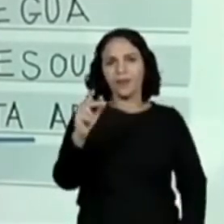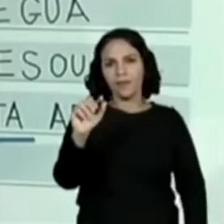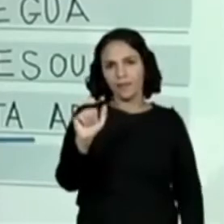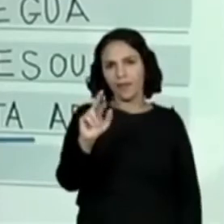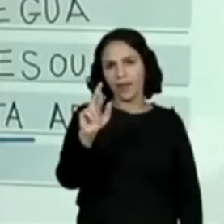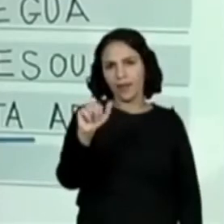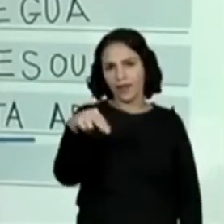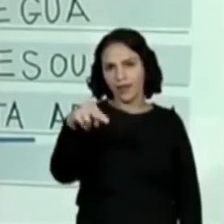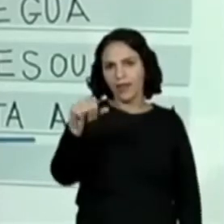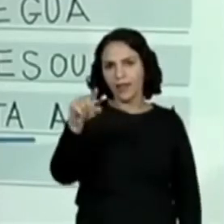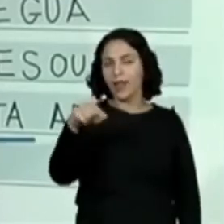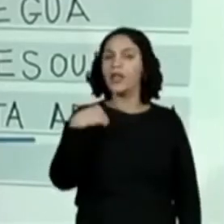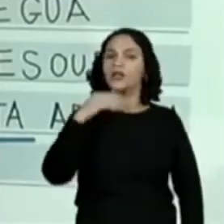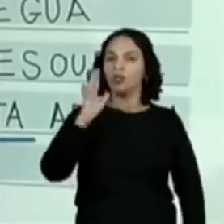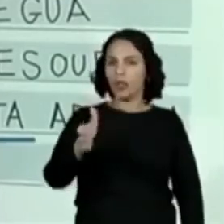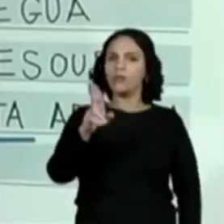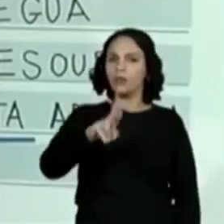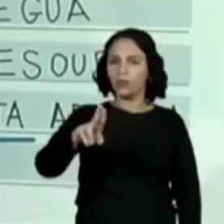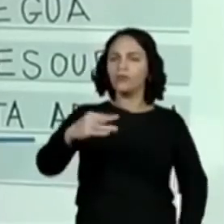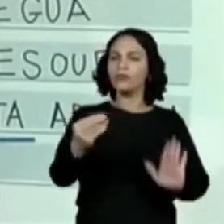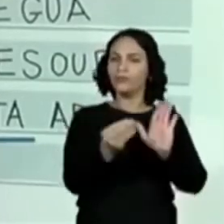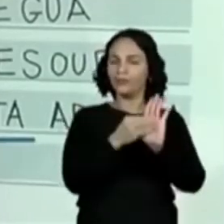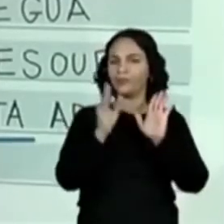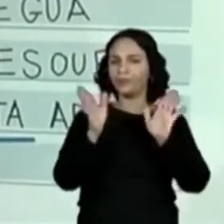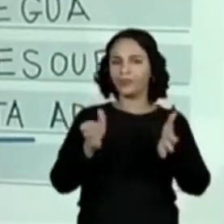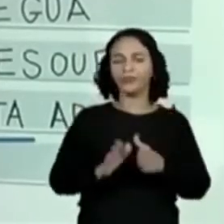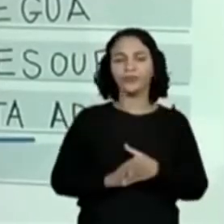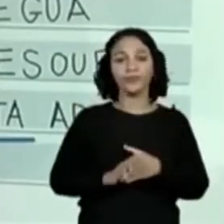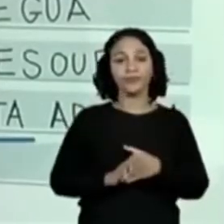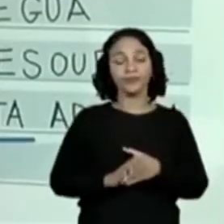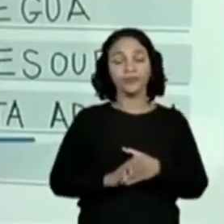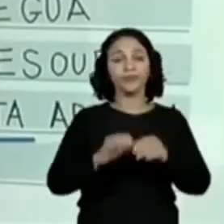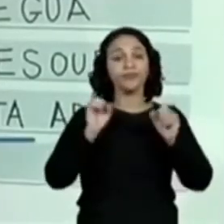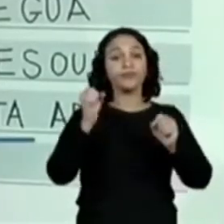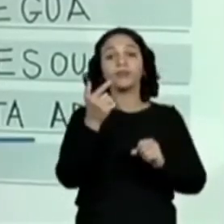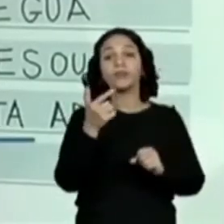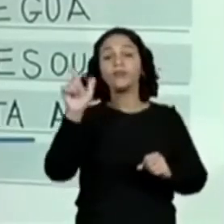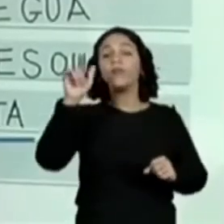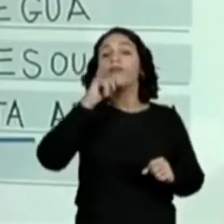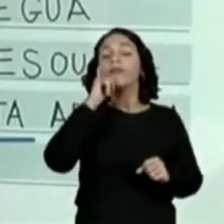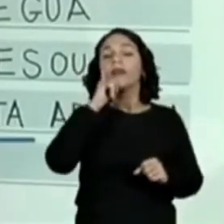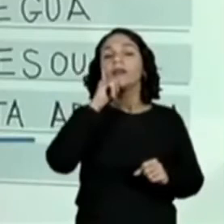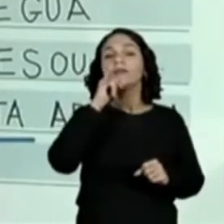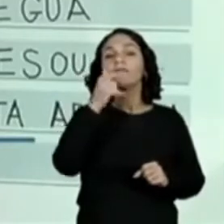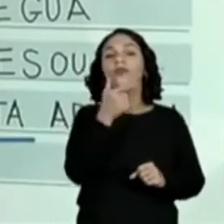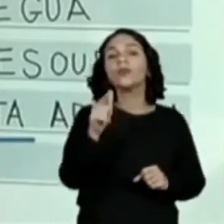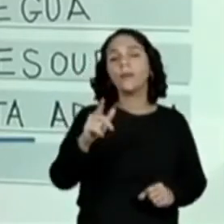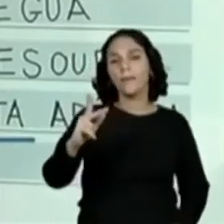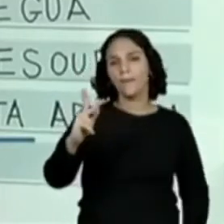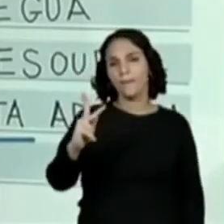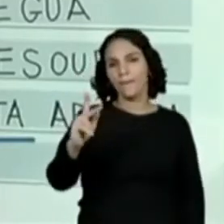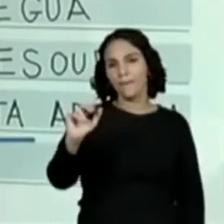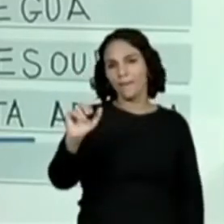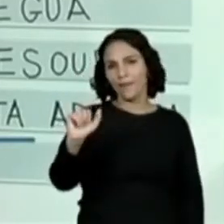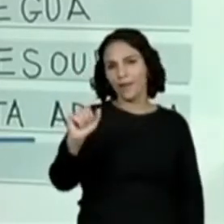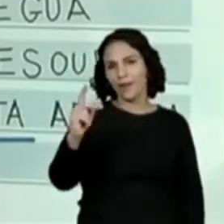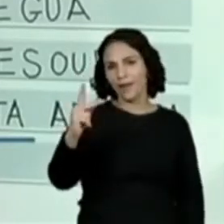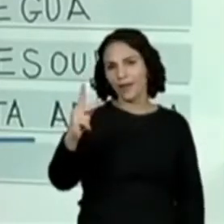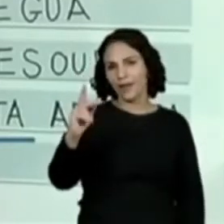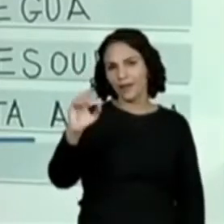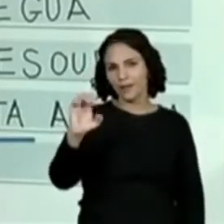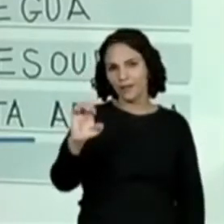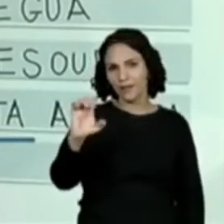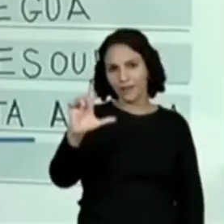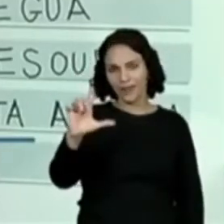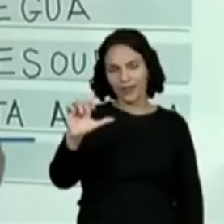nossa lista, já está na nossa lista. Poderia ter utilizado papelão. Vamos lá, escrever